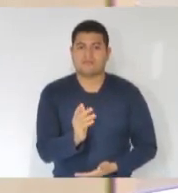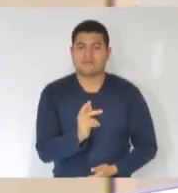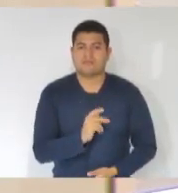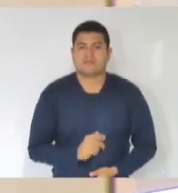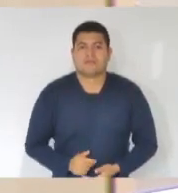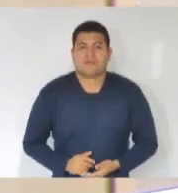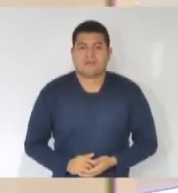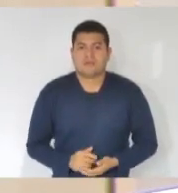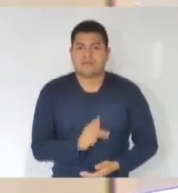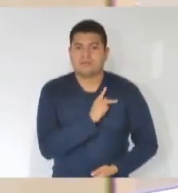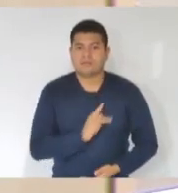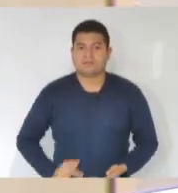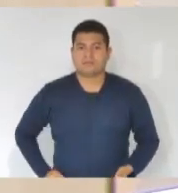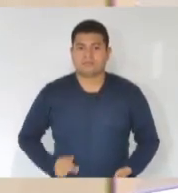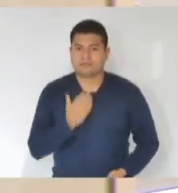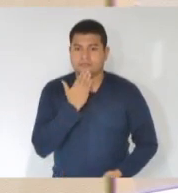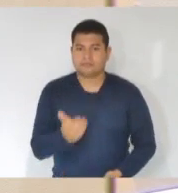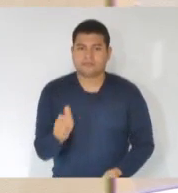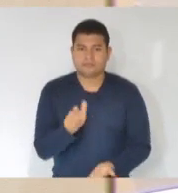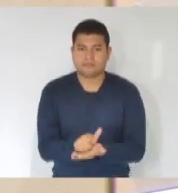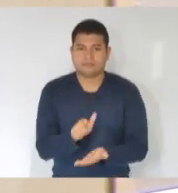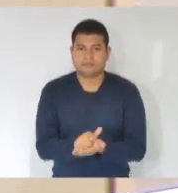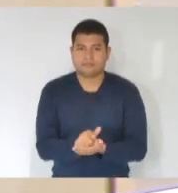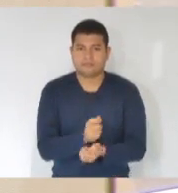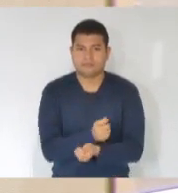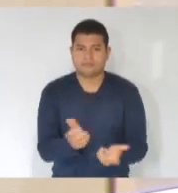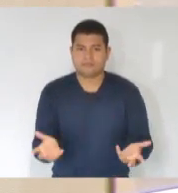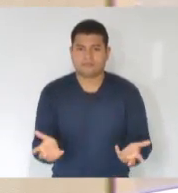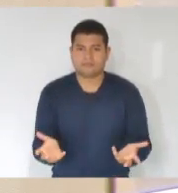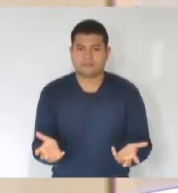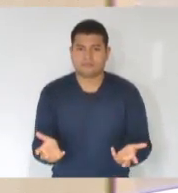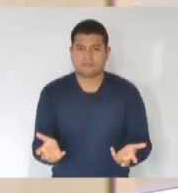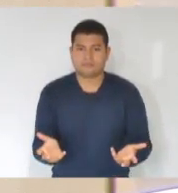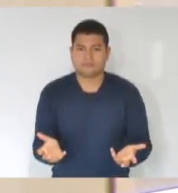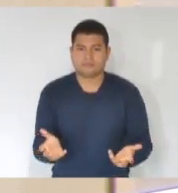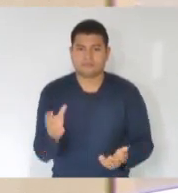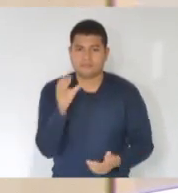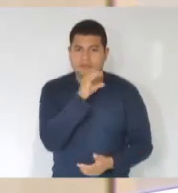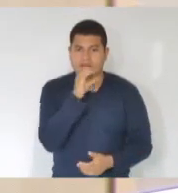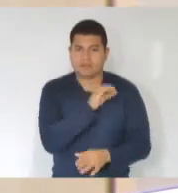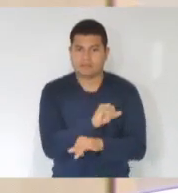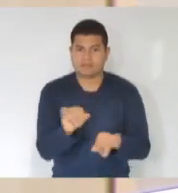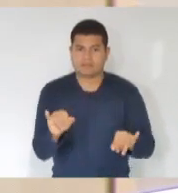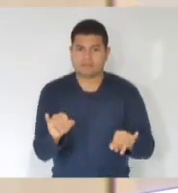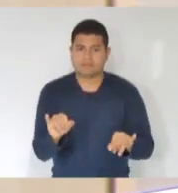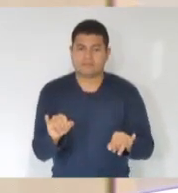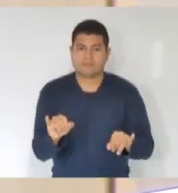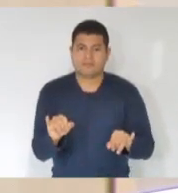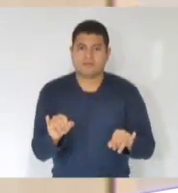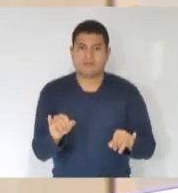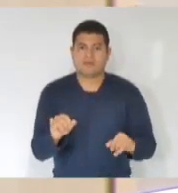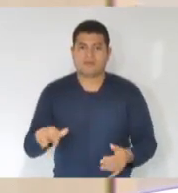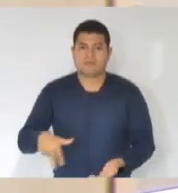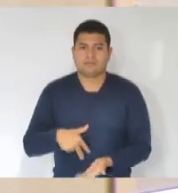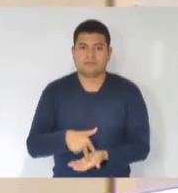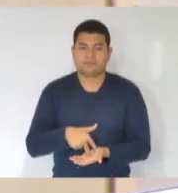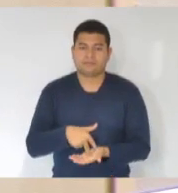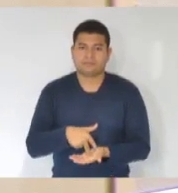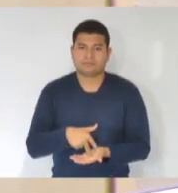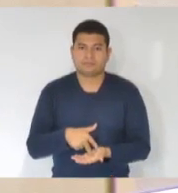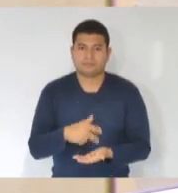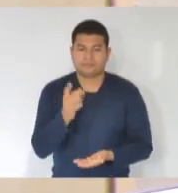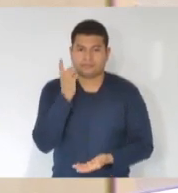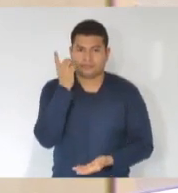O senhor presidente solicitou que se procedesse à distribuição. Breves comunicações. Ocuparam a tribuna os senhores